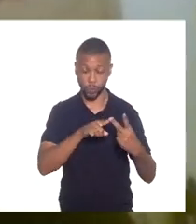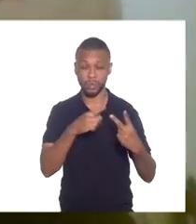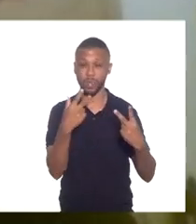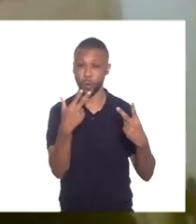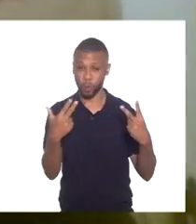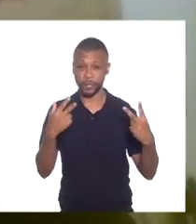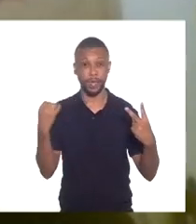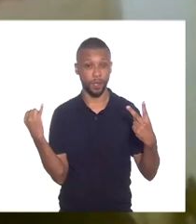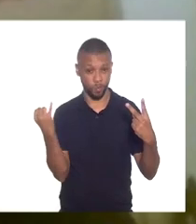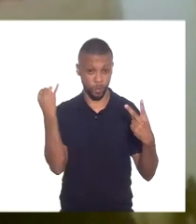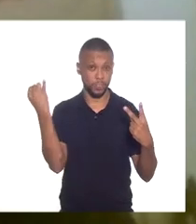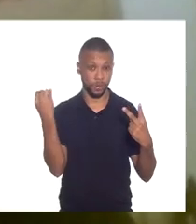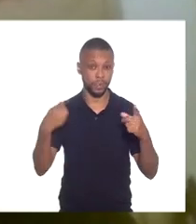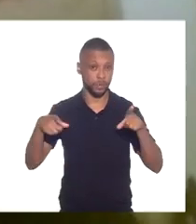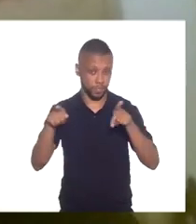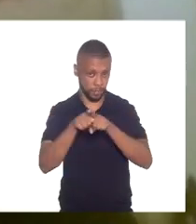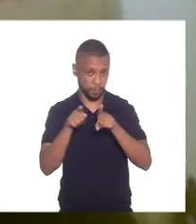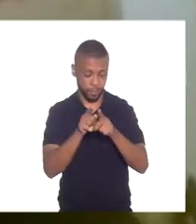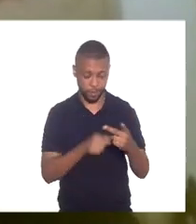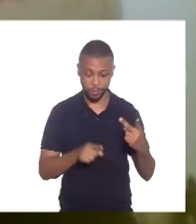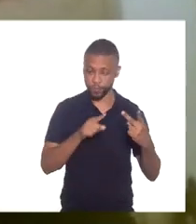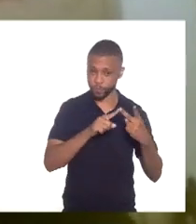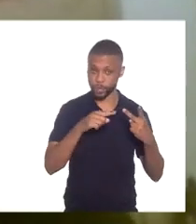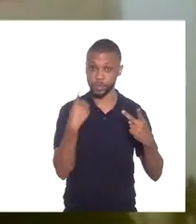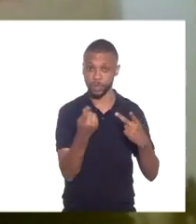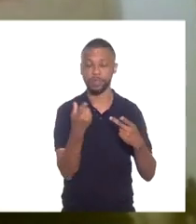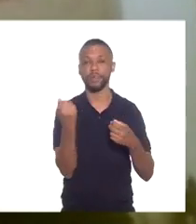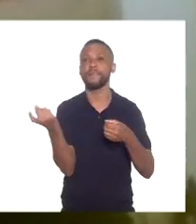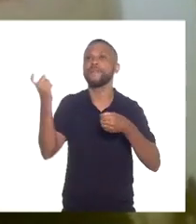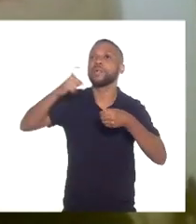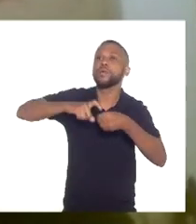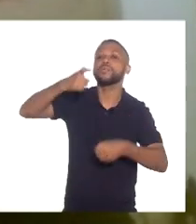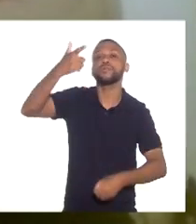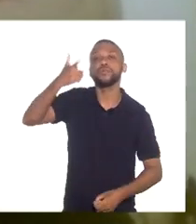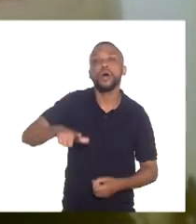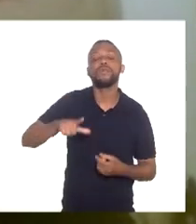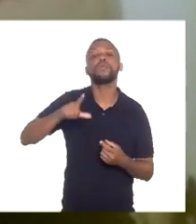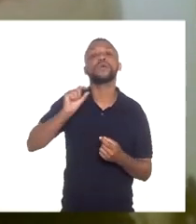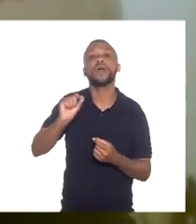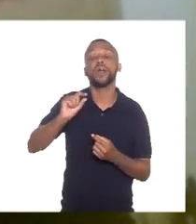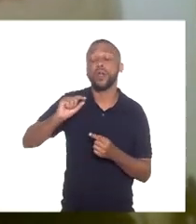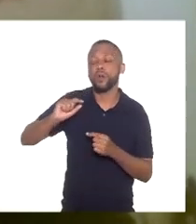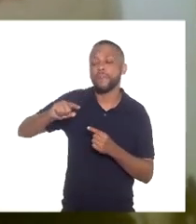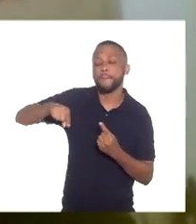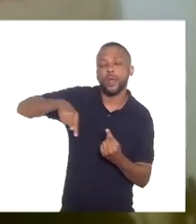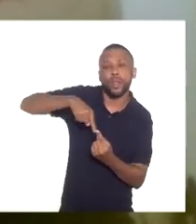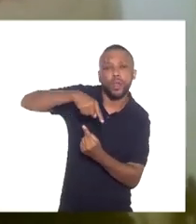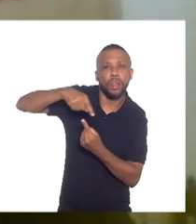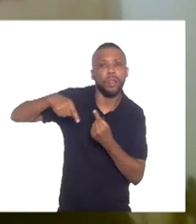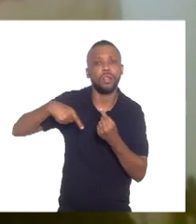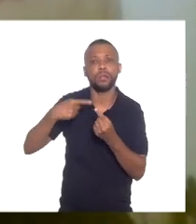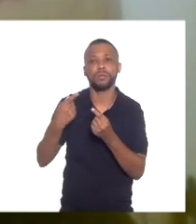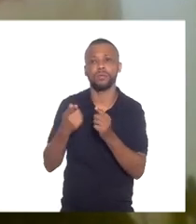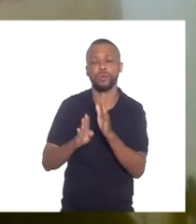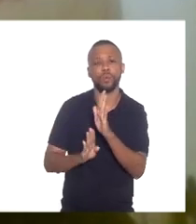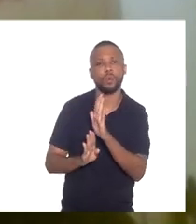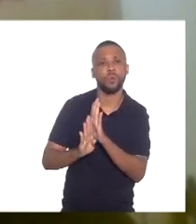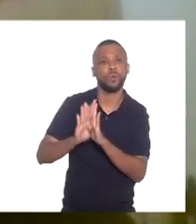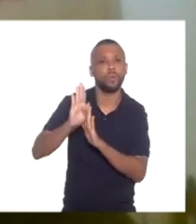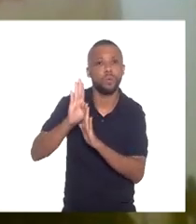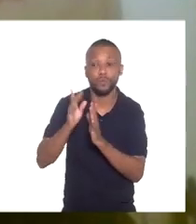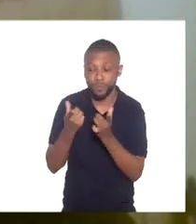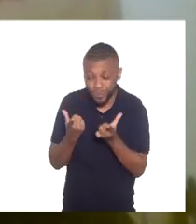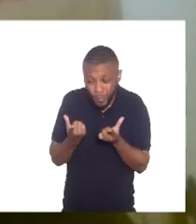né, é que nós estamos de volta a um ciclo de crescimento de preço de commodities, né?